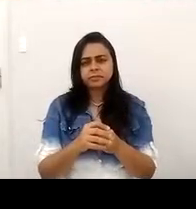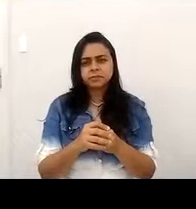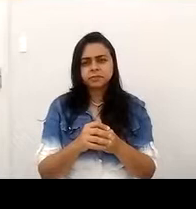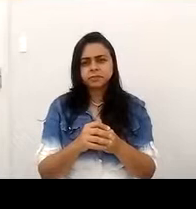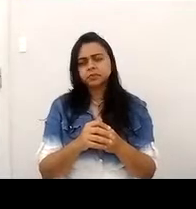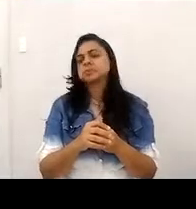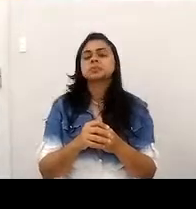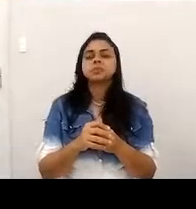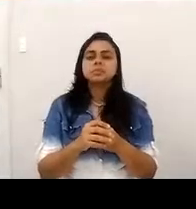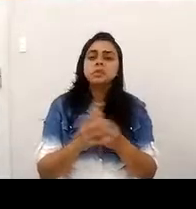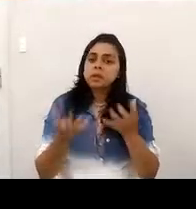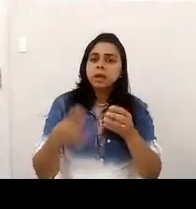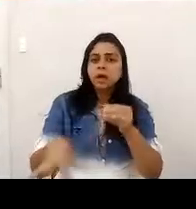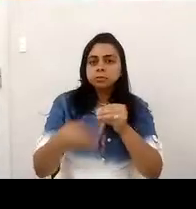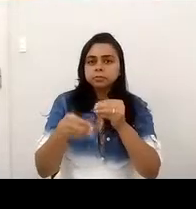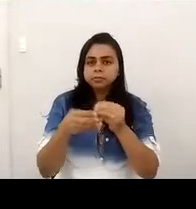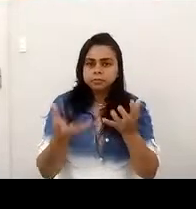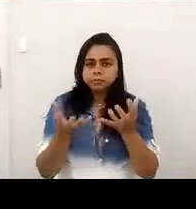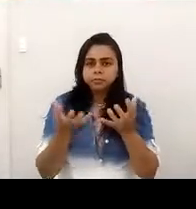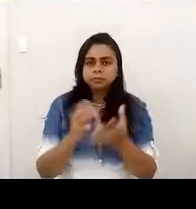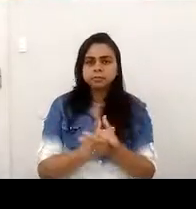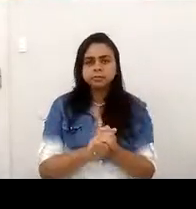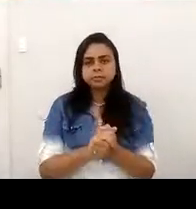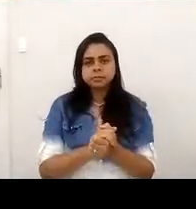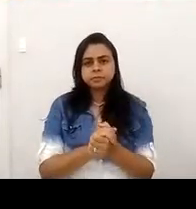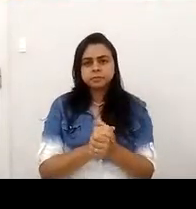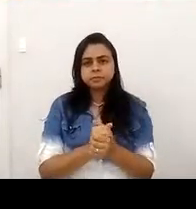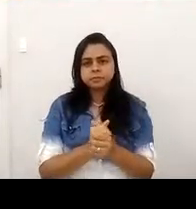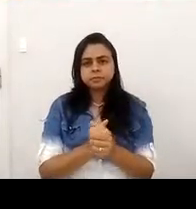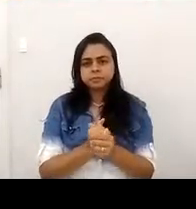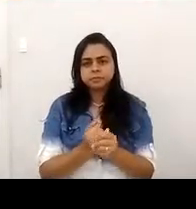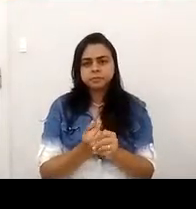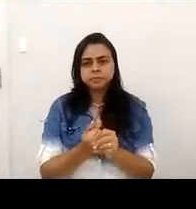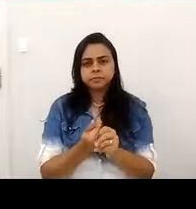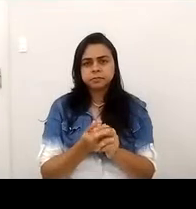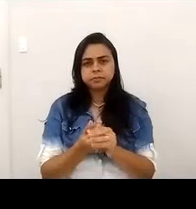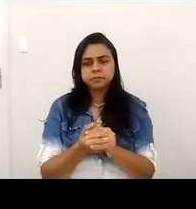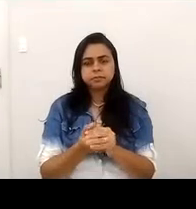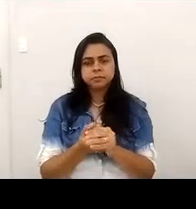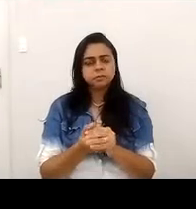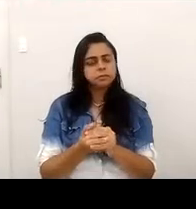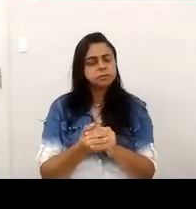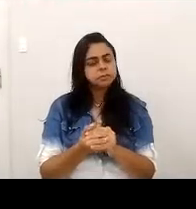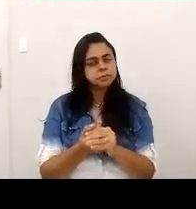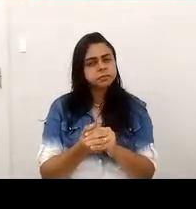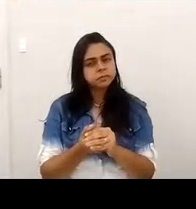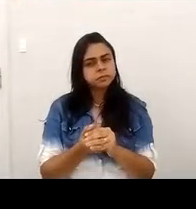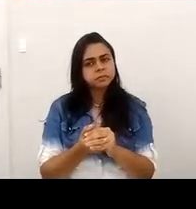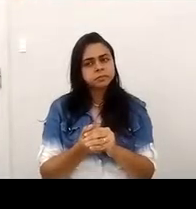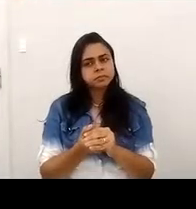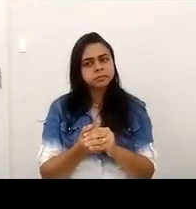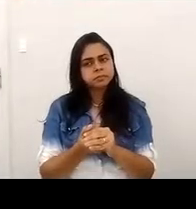Complementar algo, alguma ideia? Ah, não, eu gosto. Falando dos empecilhos que